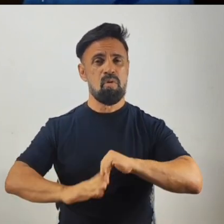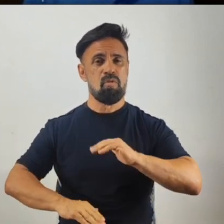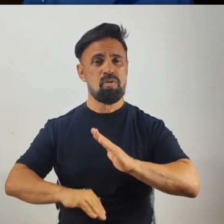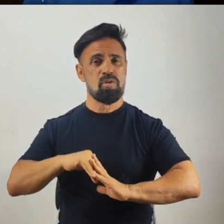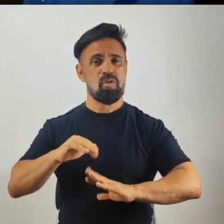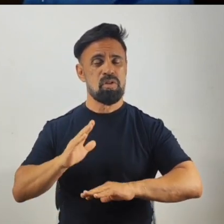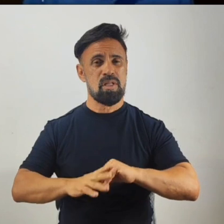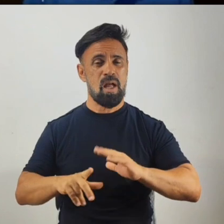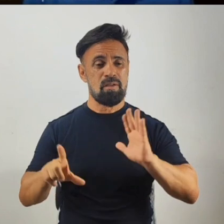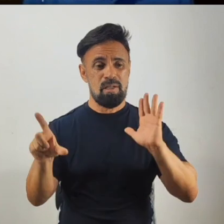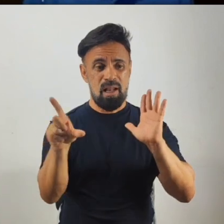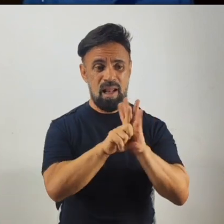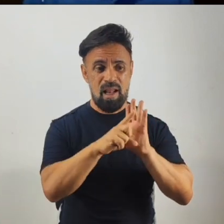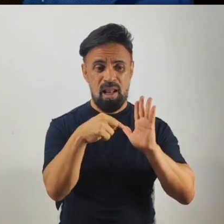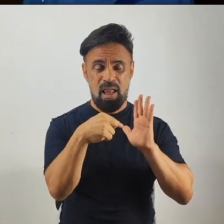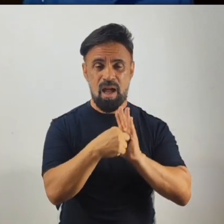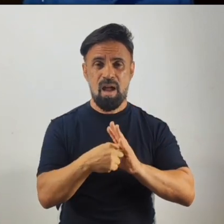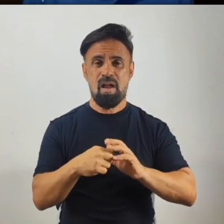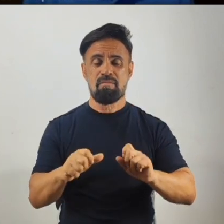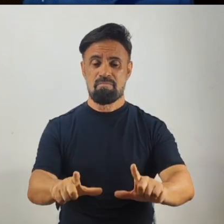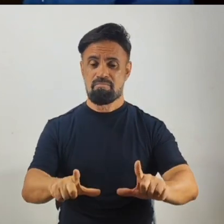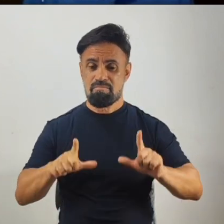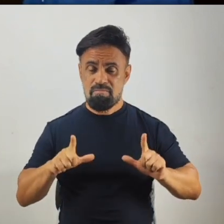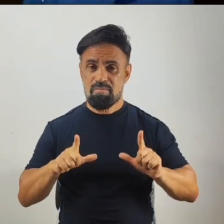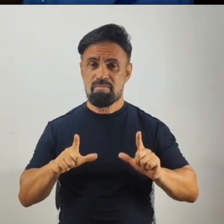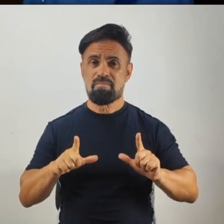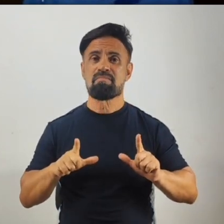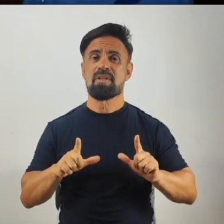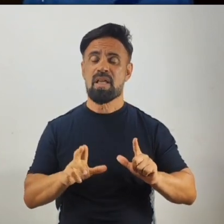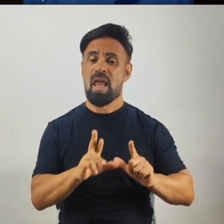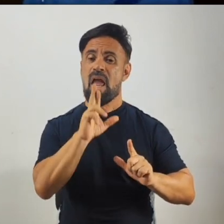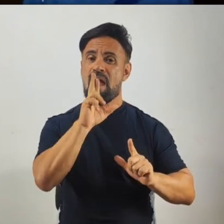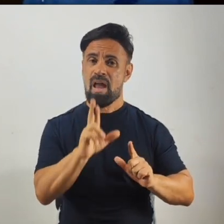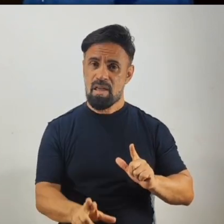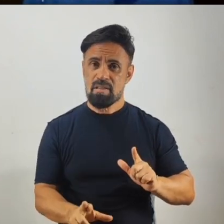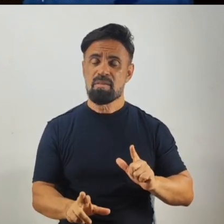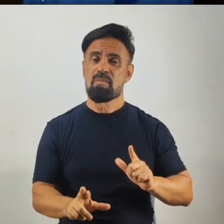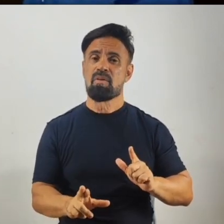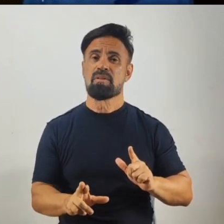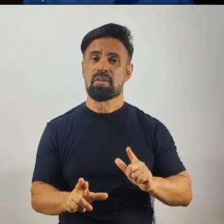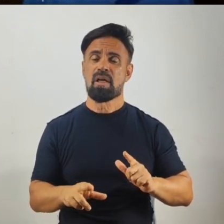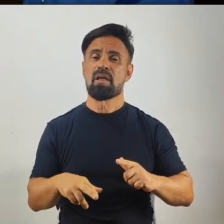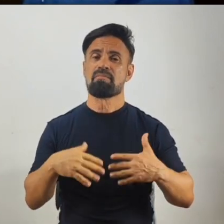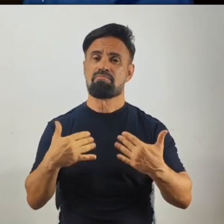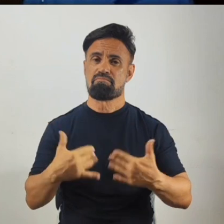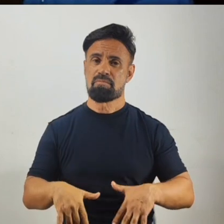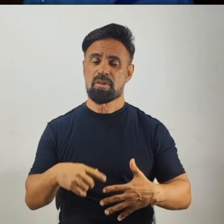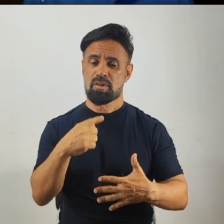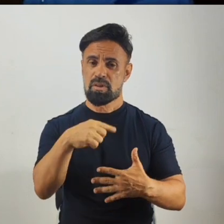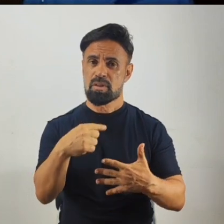saúde deve possuir profissional legalmente habilitado que responda